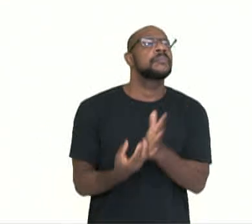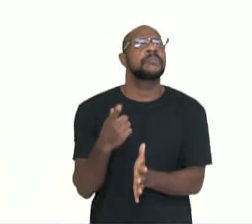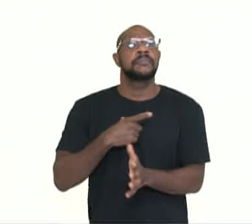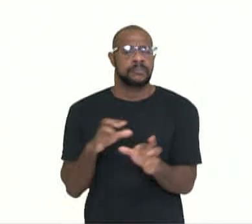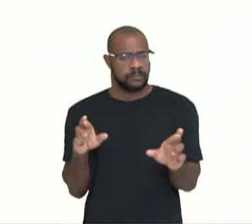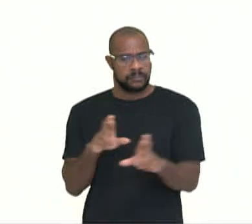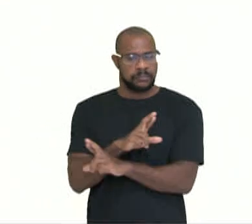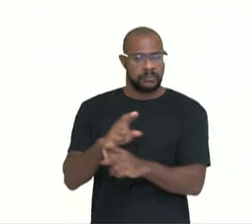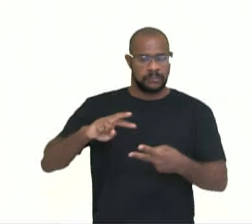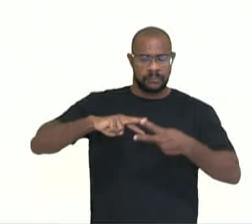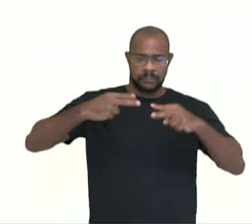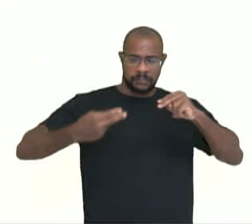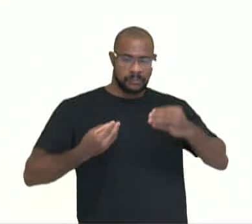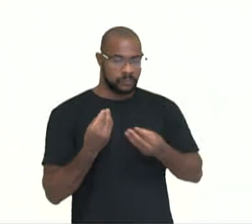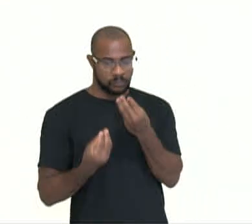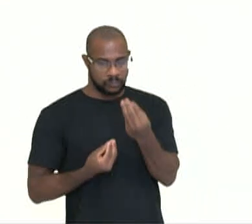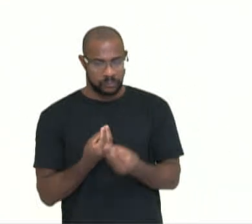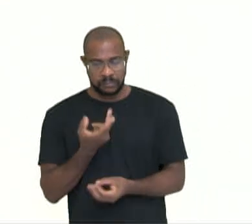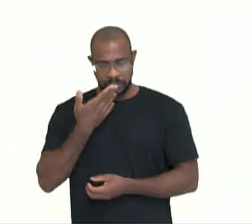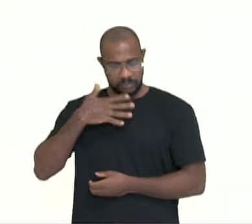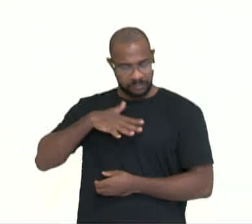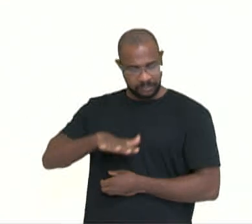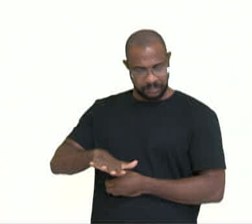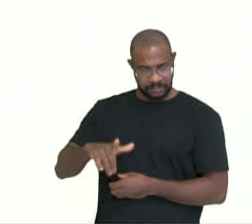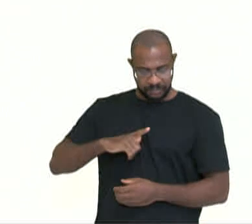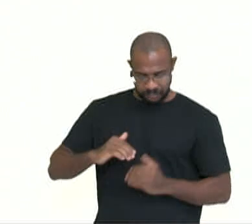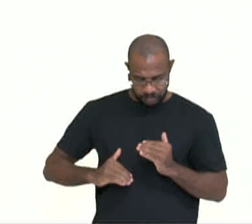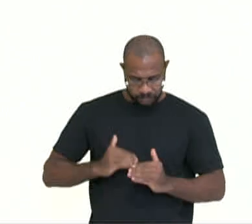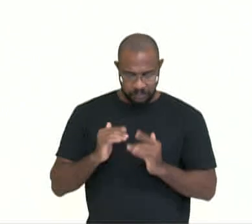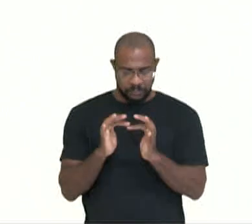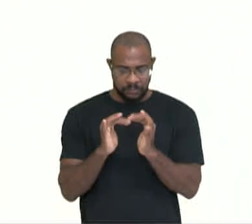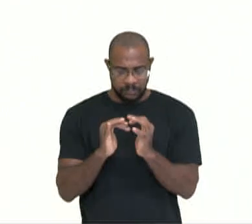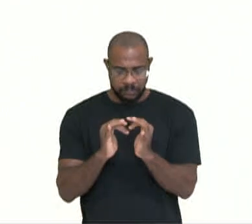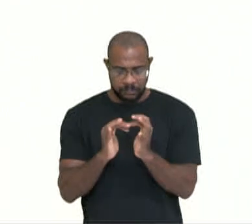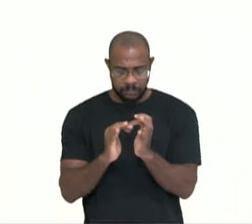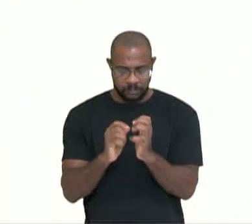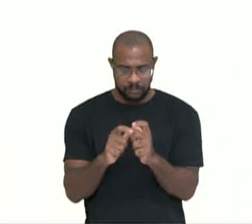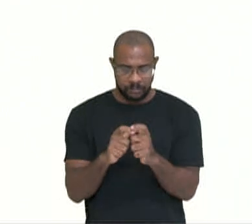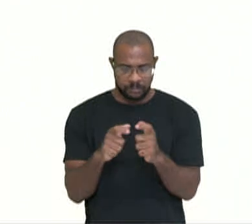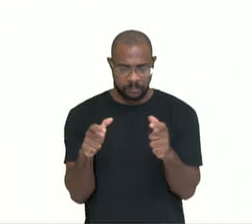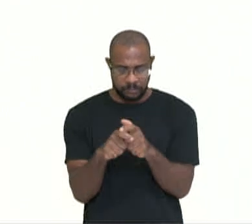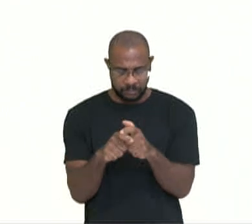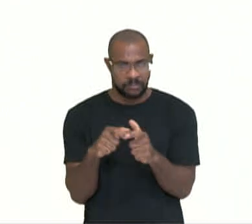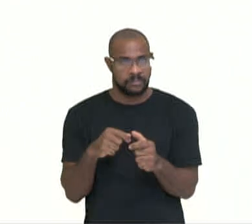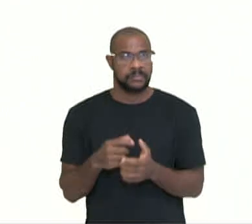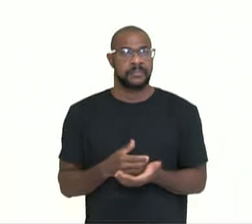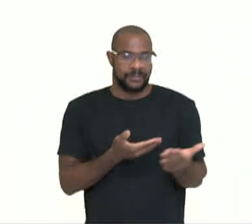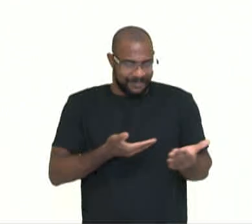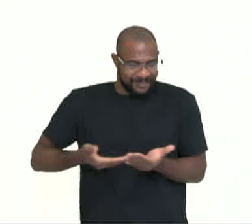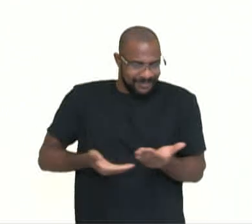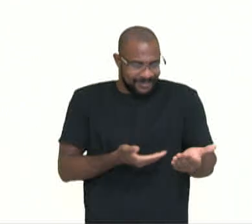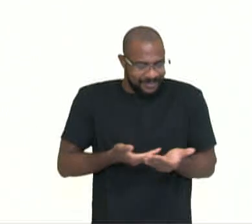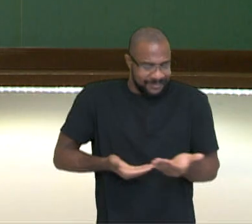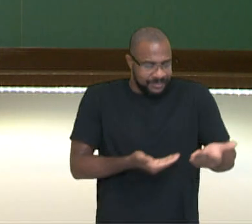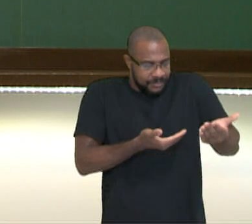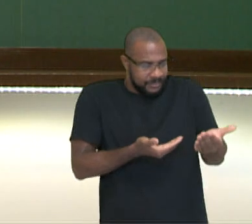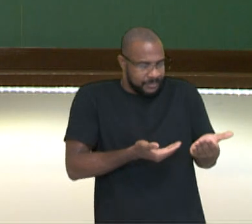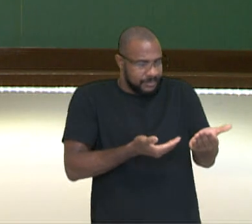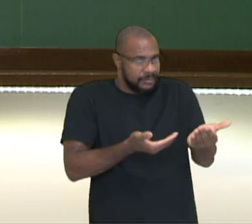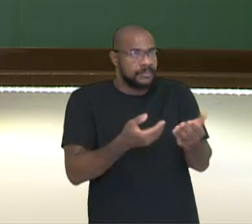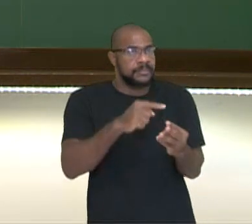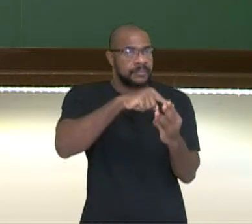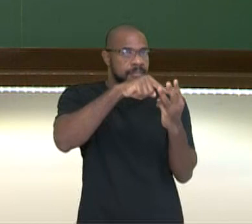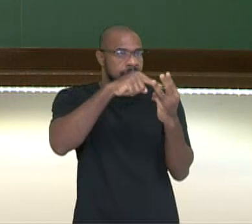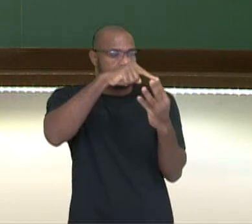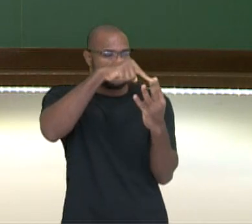relação genética, né, das crianças que acabavam desenvolvendo microcefalia. Então, eles pegaram esses bebês das mães que foram infectadas pelo